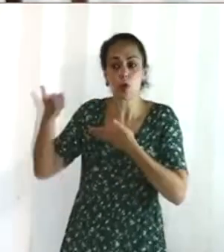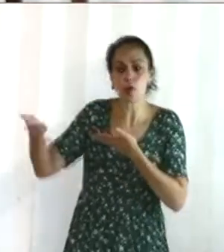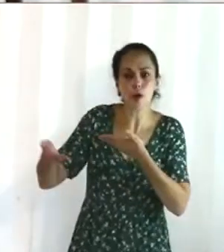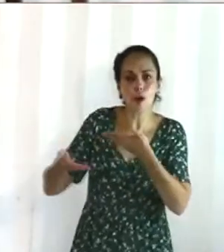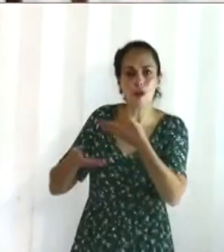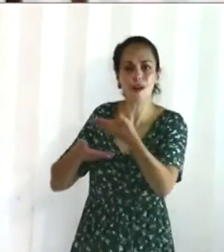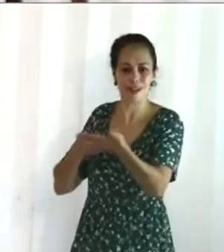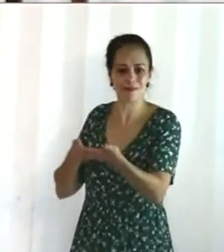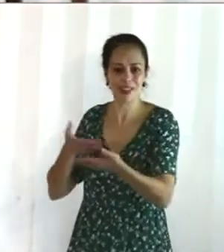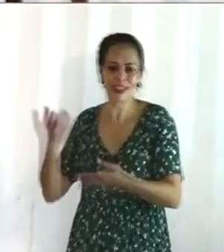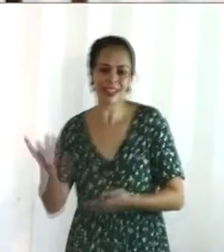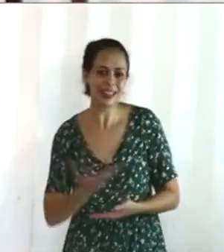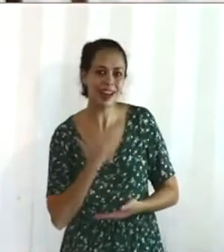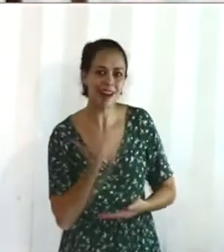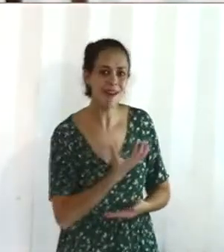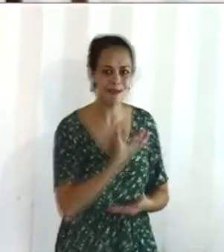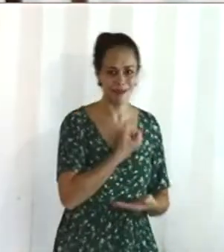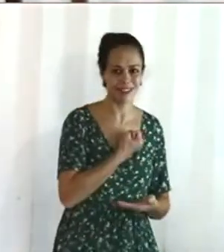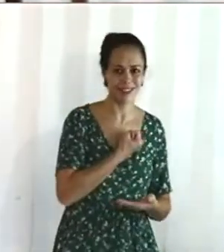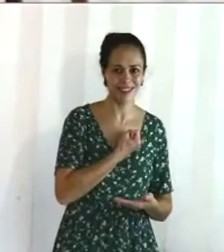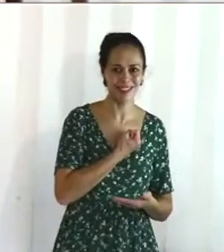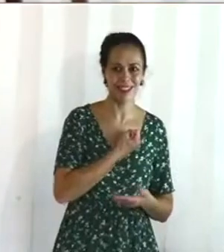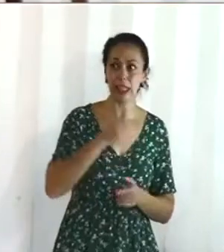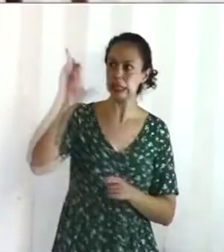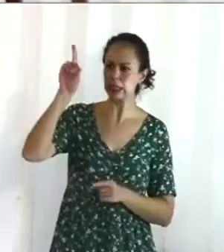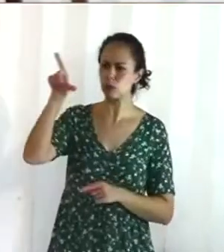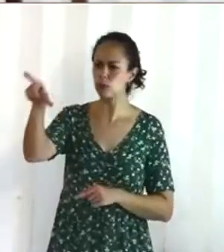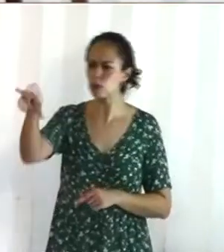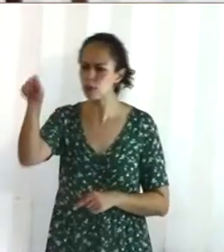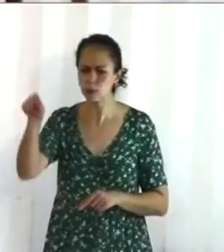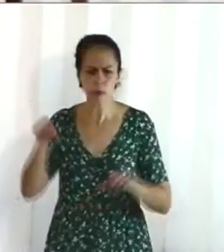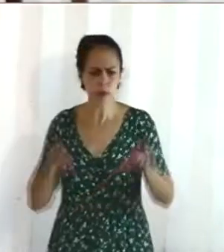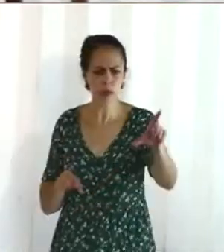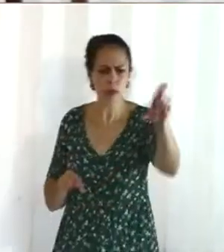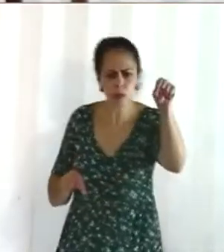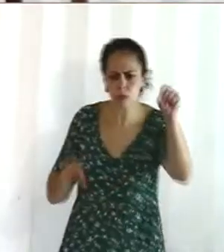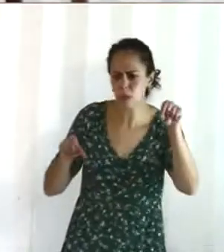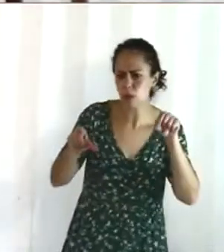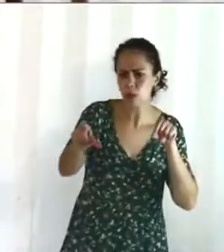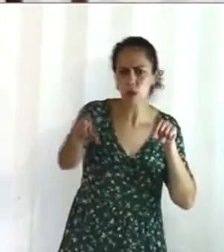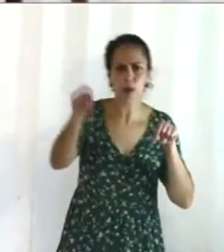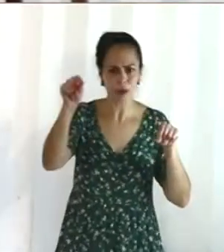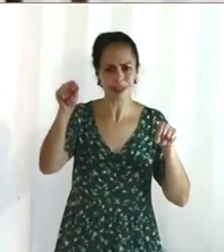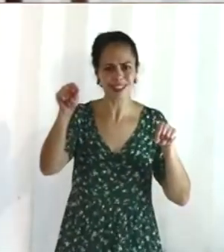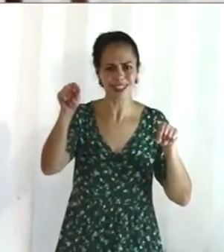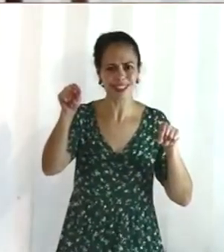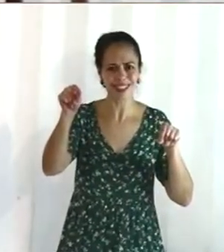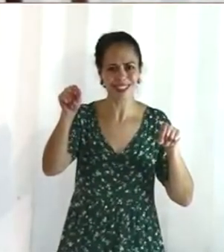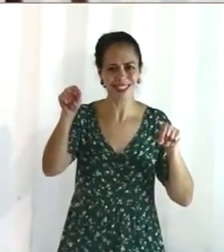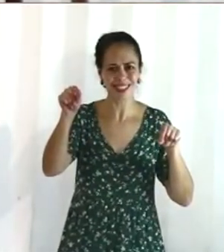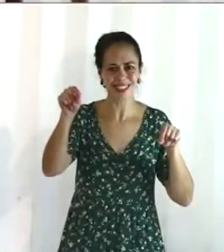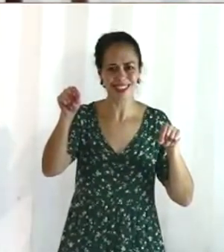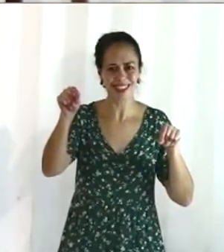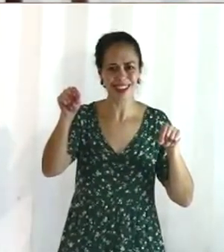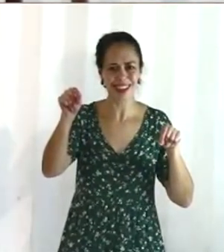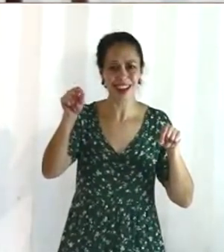precisava salvar os eleitos de Deus. Então esse eterno Filho de Deus, a quem João está falando